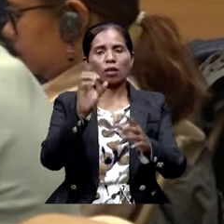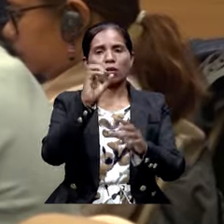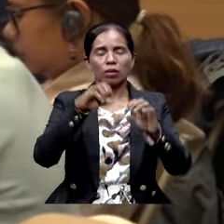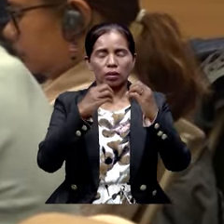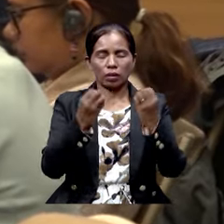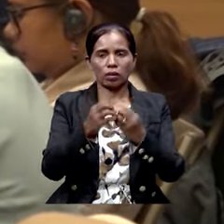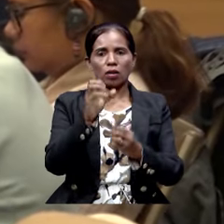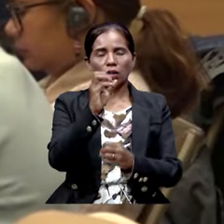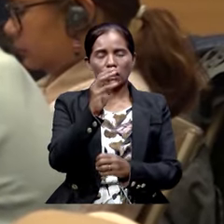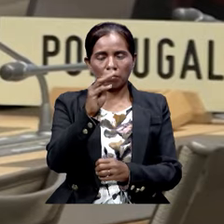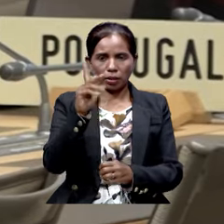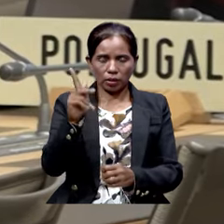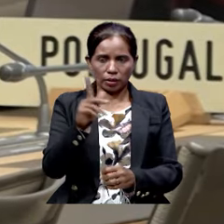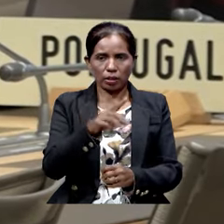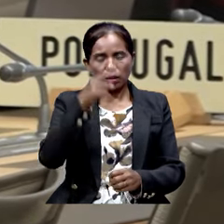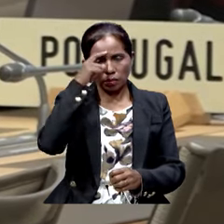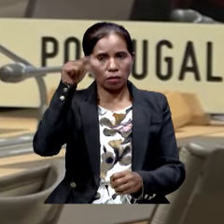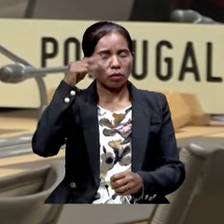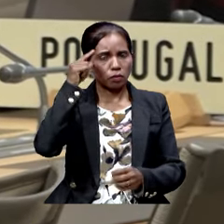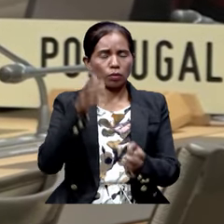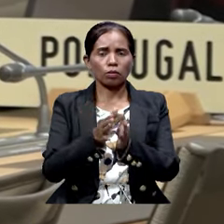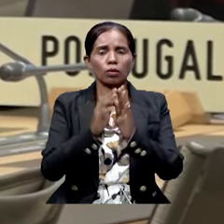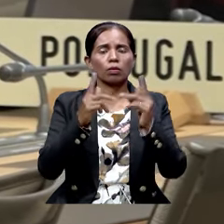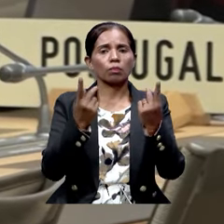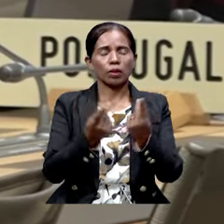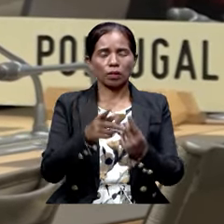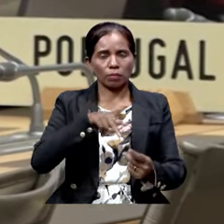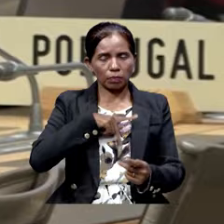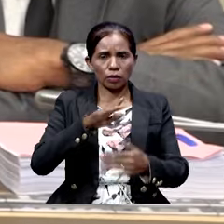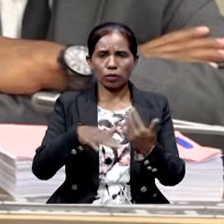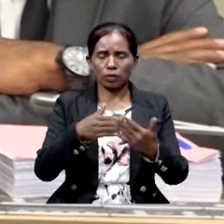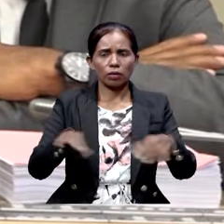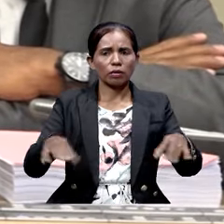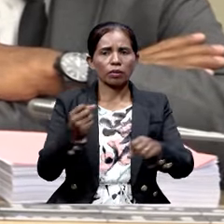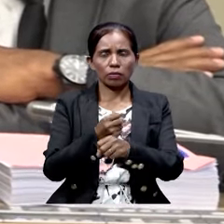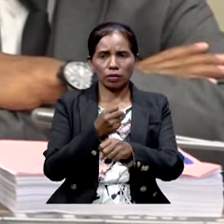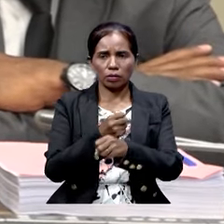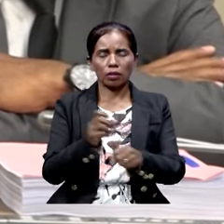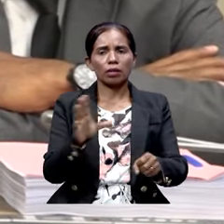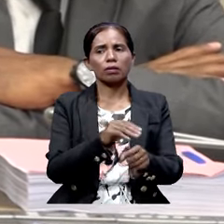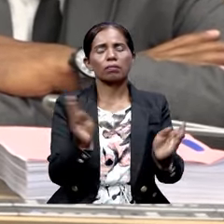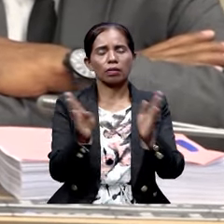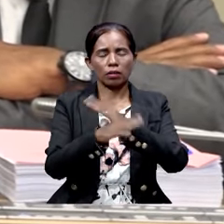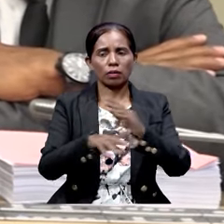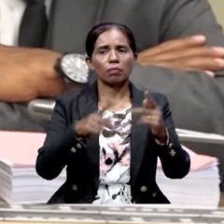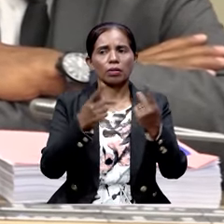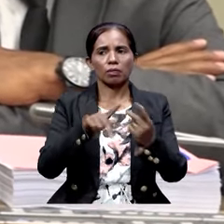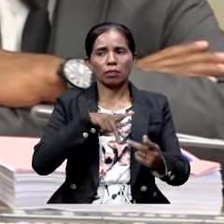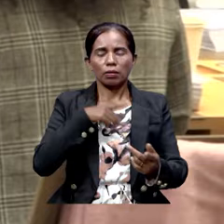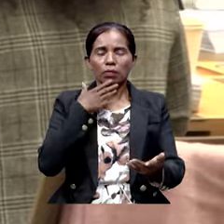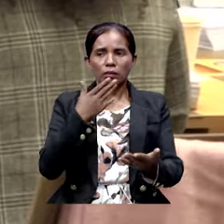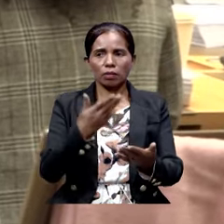a Comércio. Também, né, governante no Russo para setor privado, será a tu esforço uma casa sobre esse setor privado no BEP. Proativo,